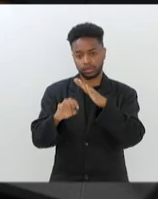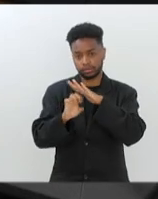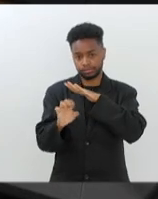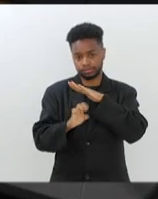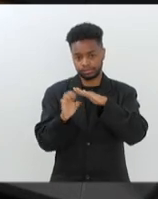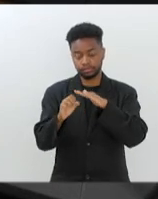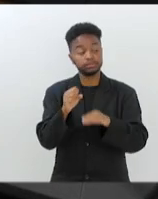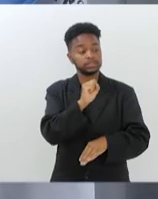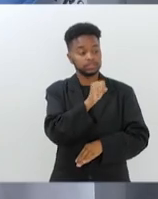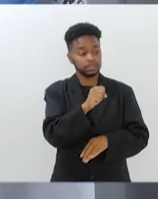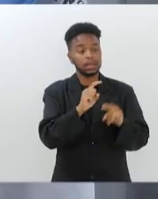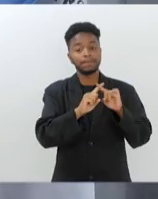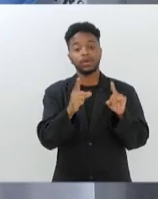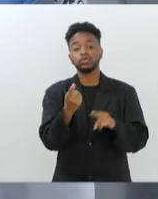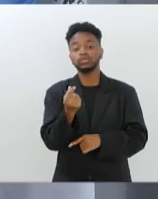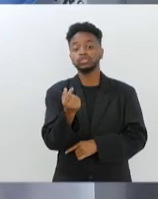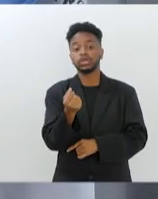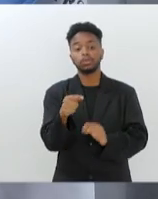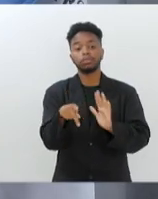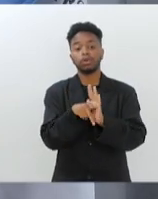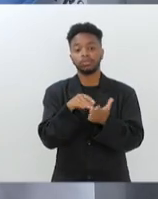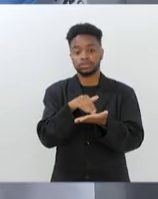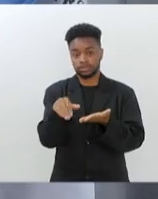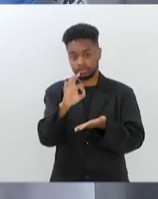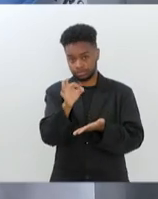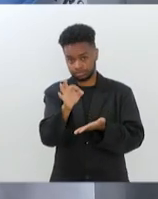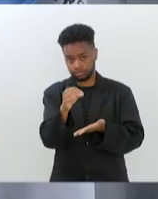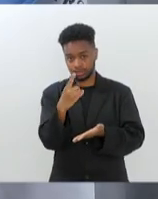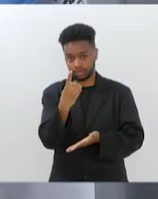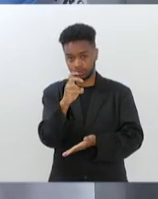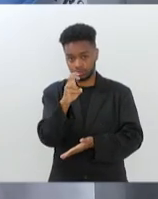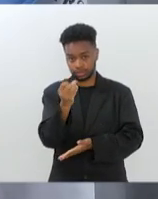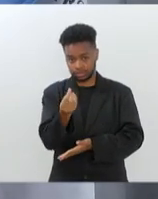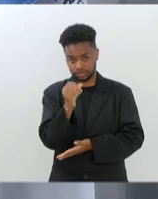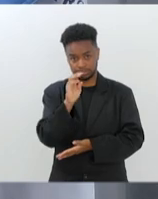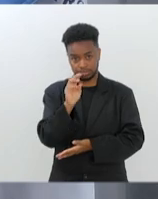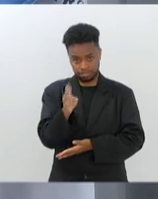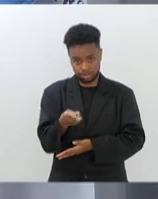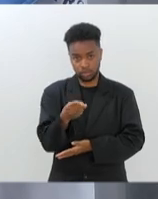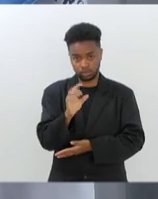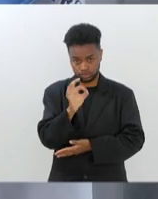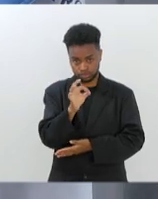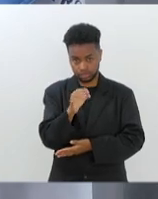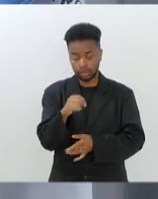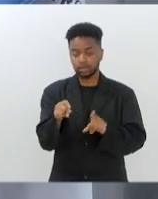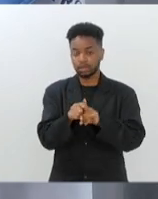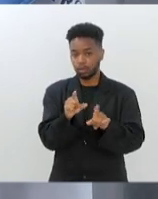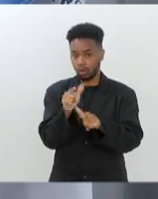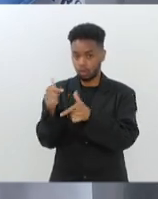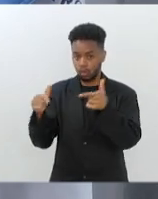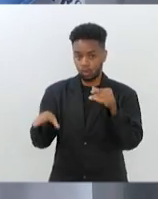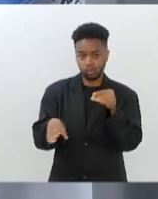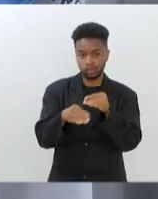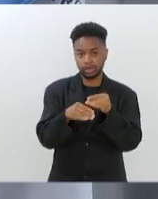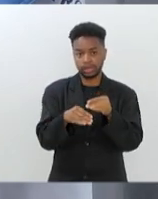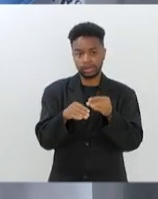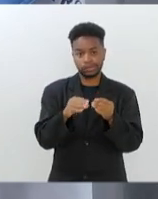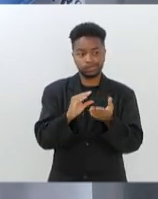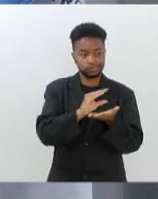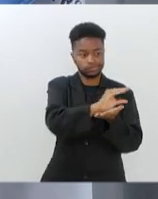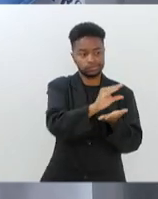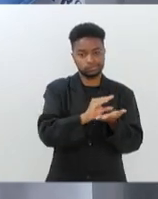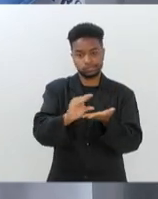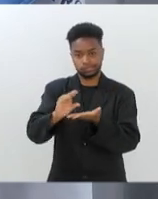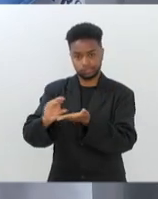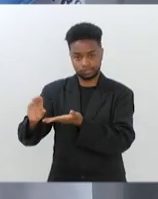esse recurso é o recurso da da secretaria ess 156 milhões Digamos que os que as secretarias descentralizam e mandam para casa